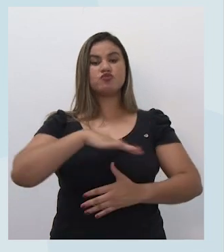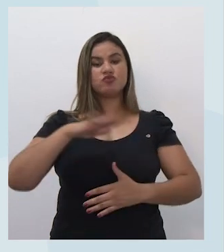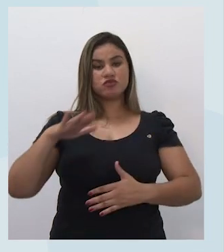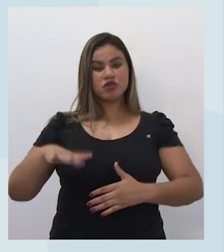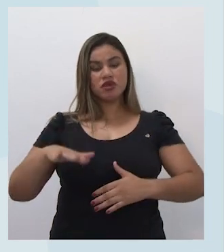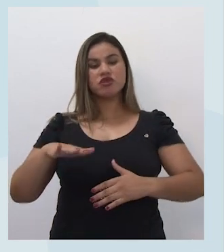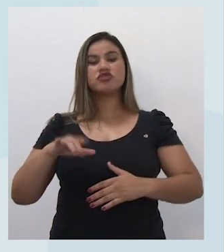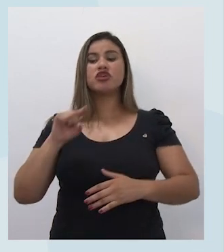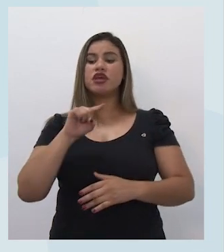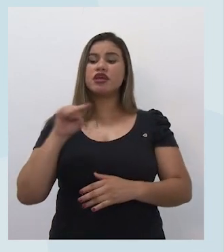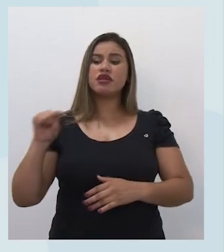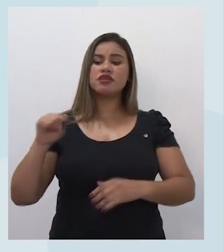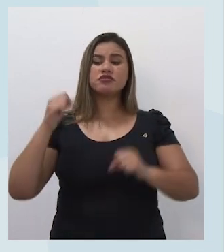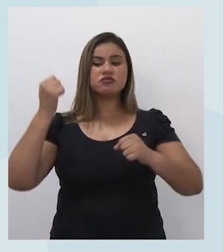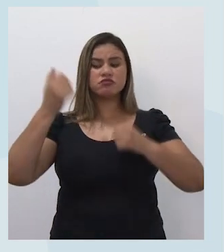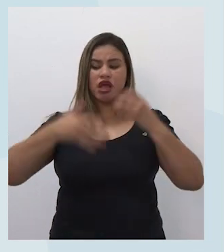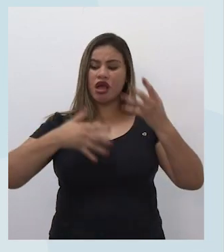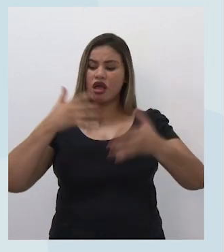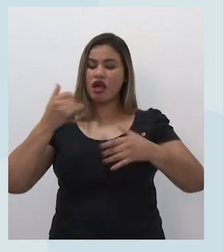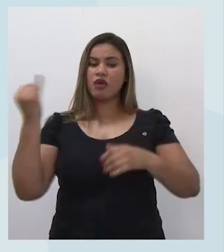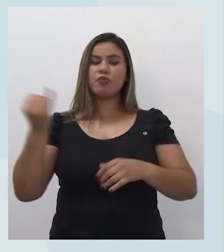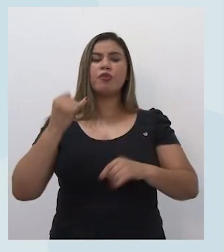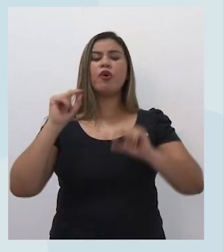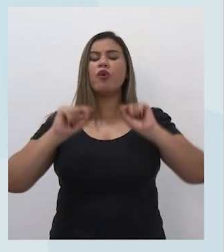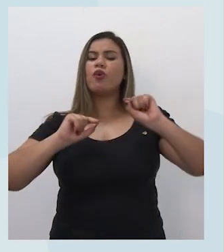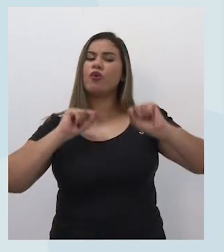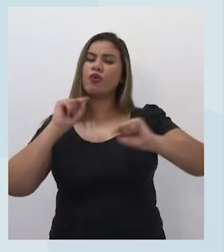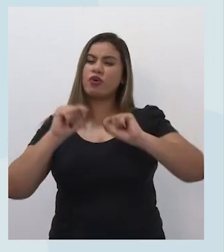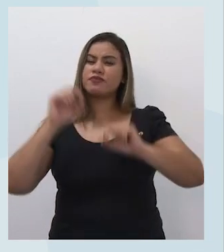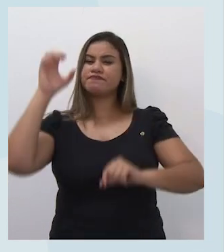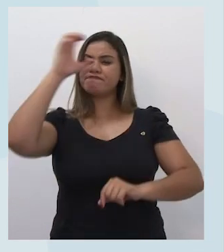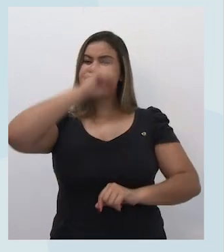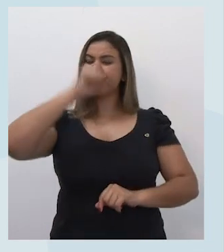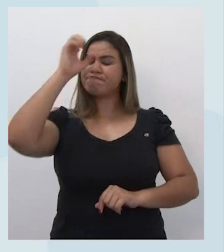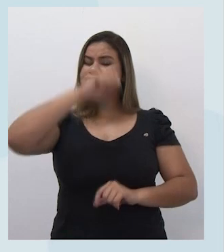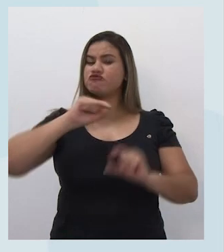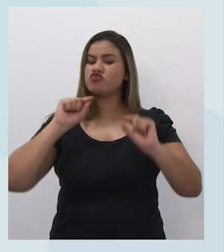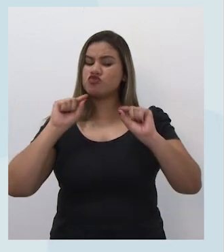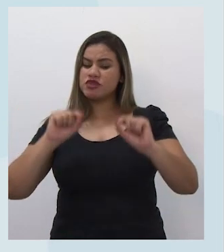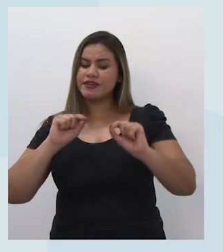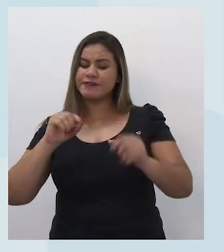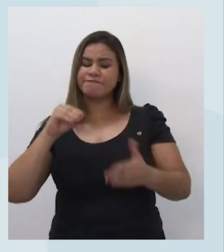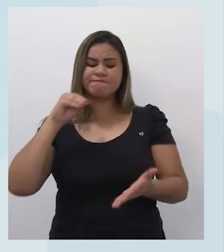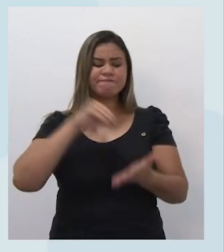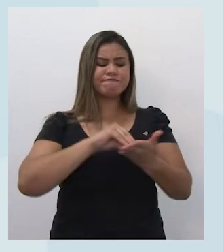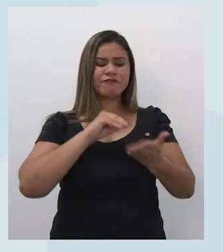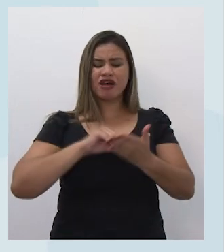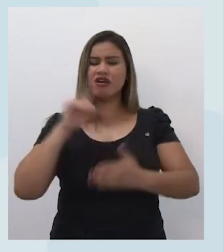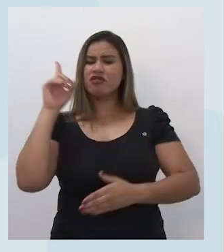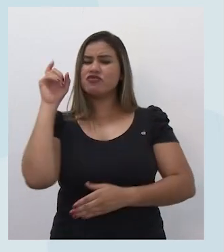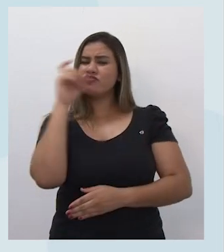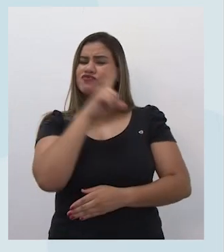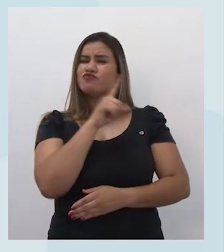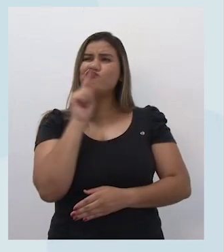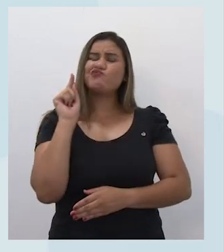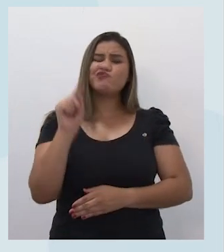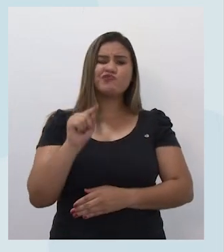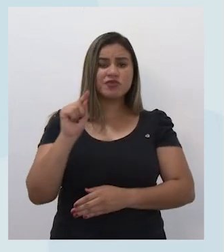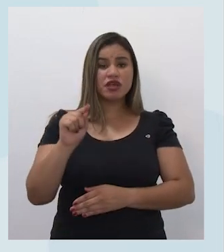ele destaque o que foi mais importante, o que ele aprendeu, o que ele ainda possui de dificuldades, para ele